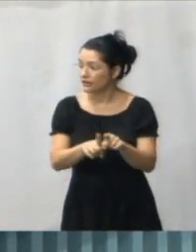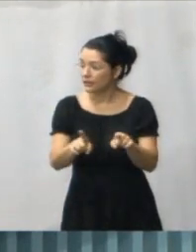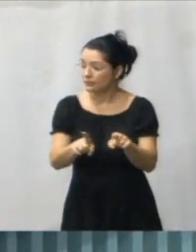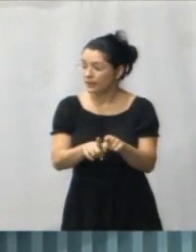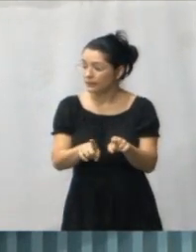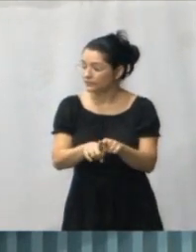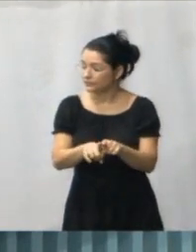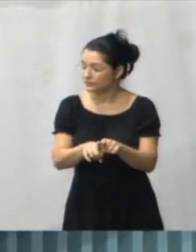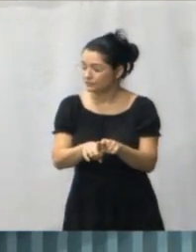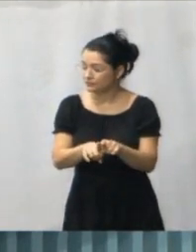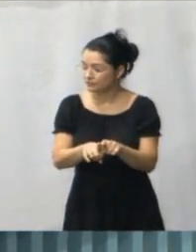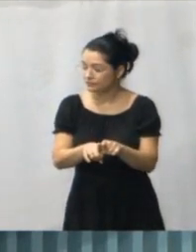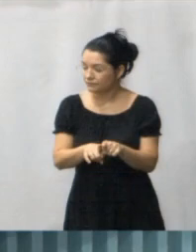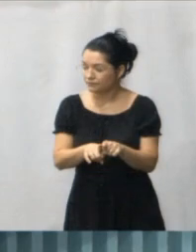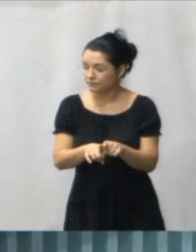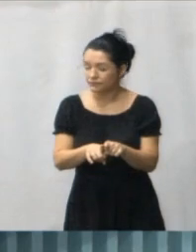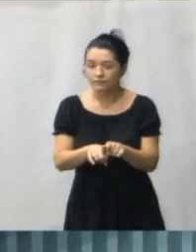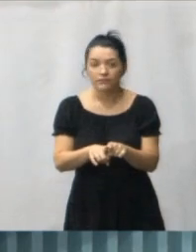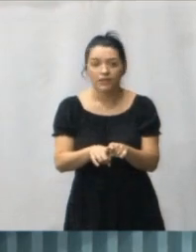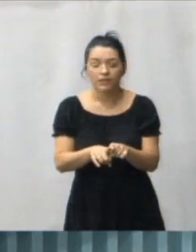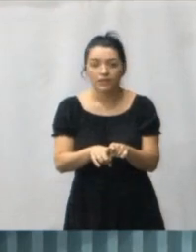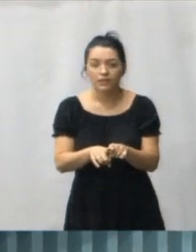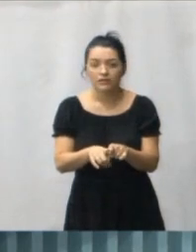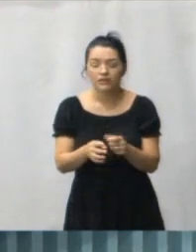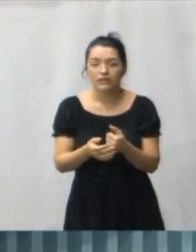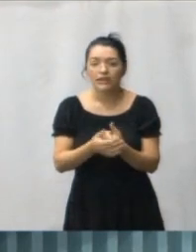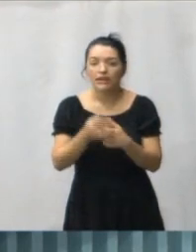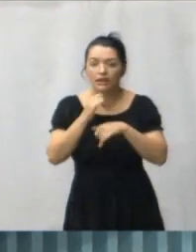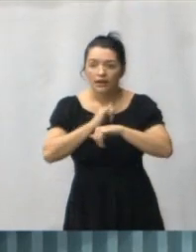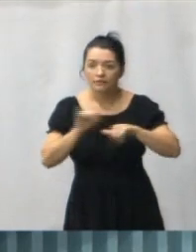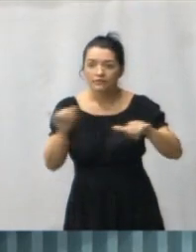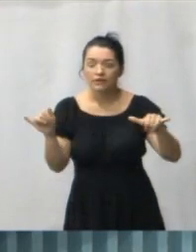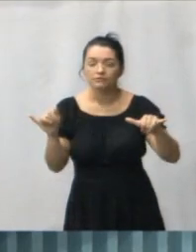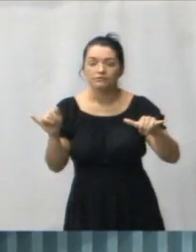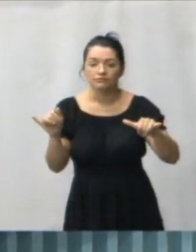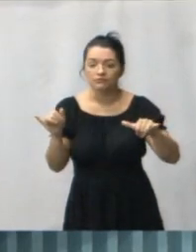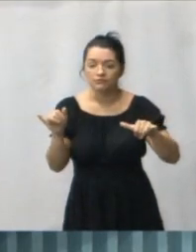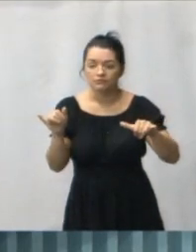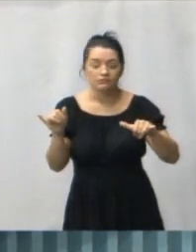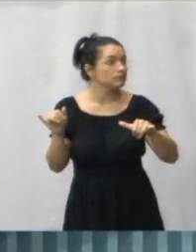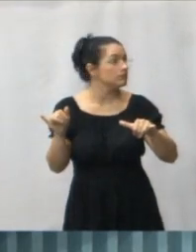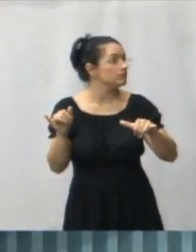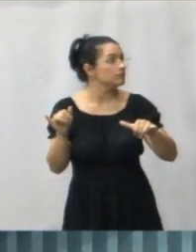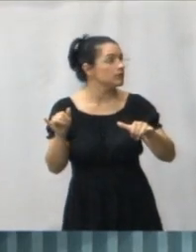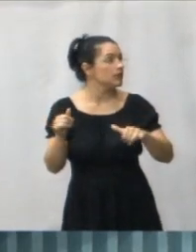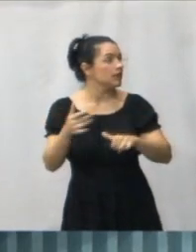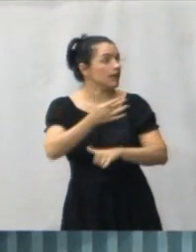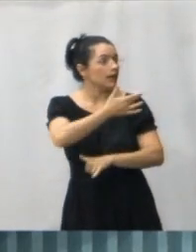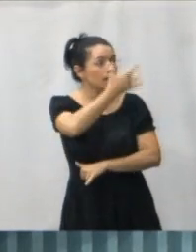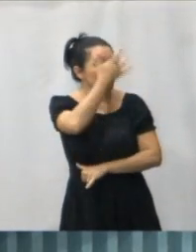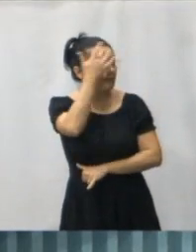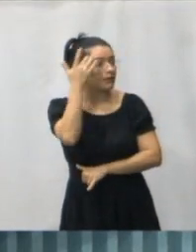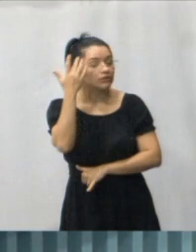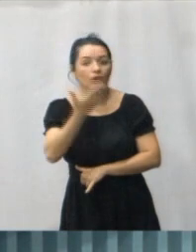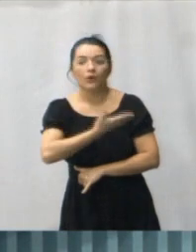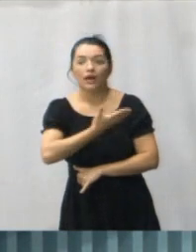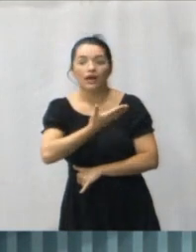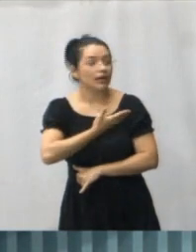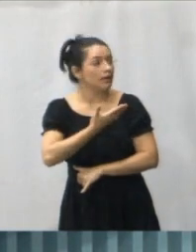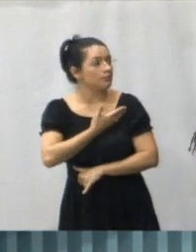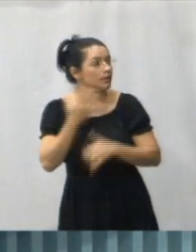eu quero dizer que os nobres colegas estão de parabéns, né? Nós estamos de